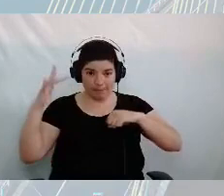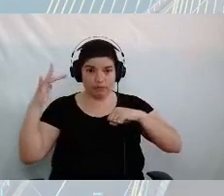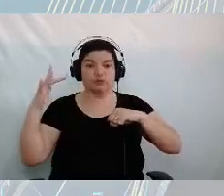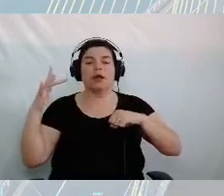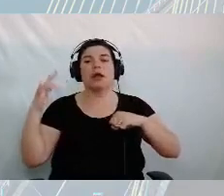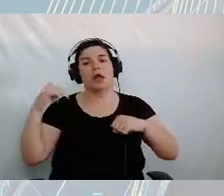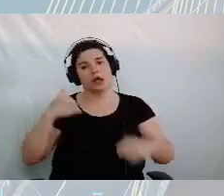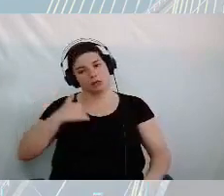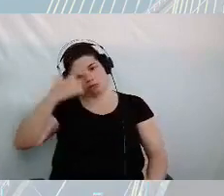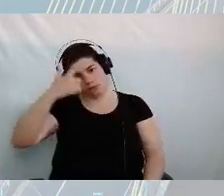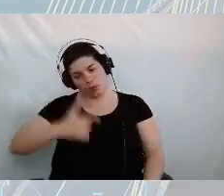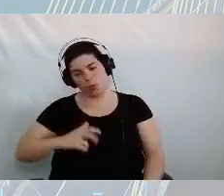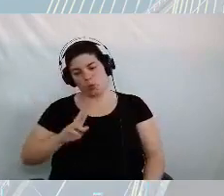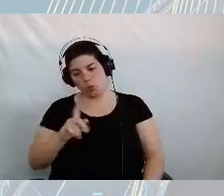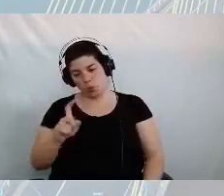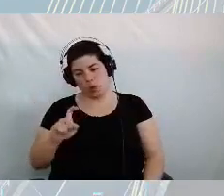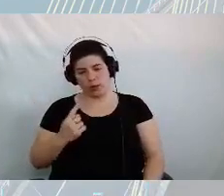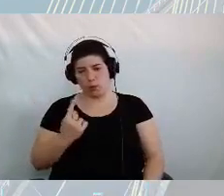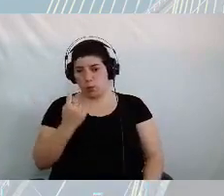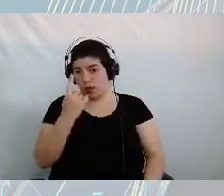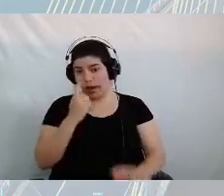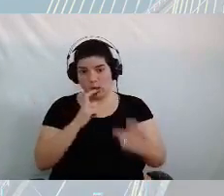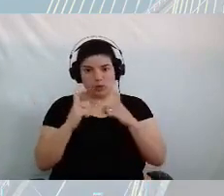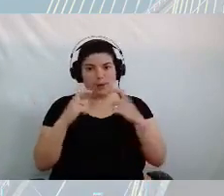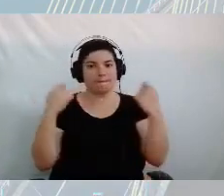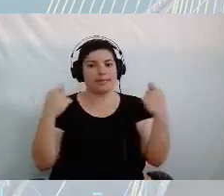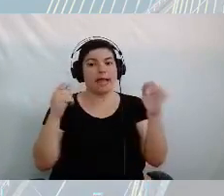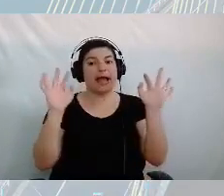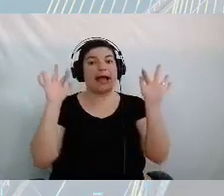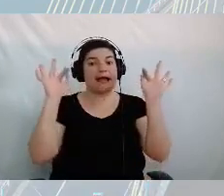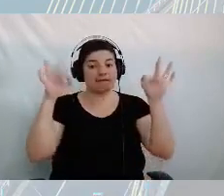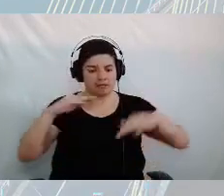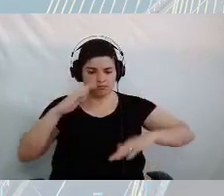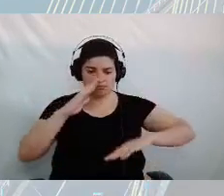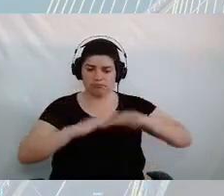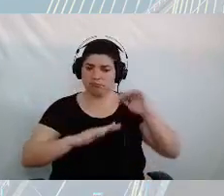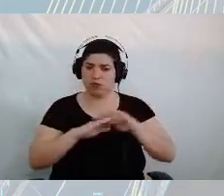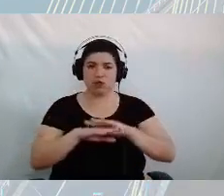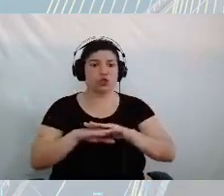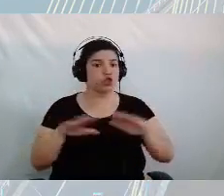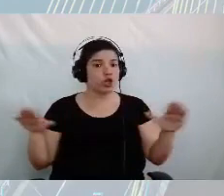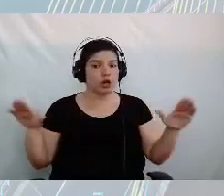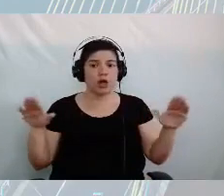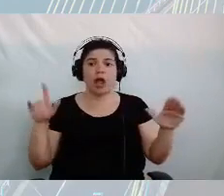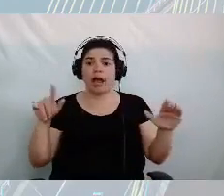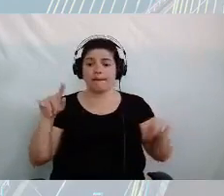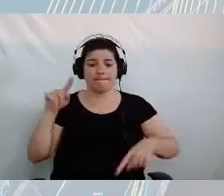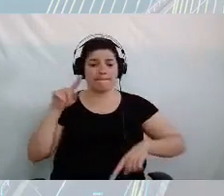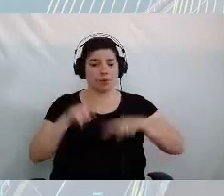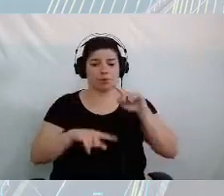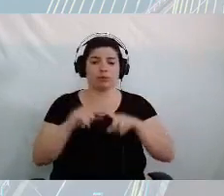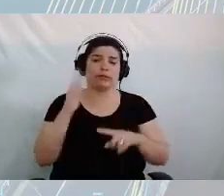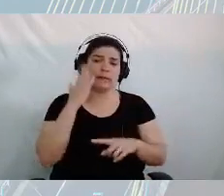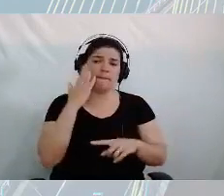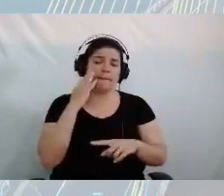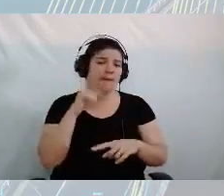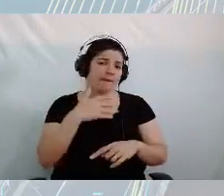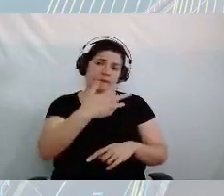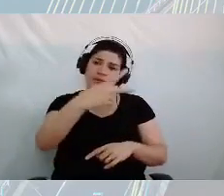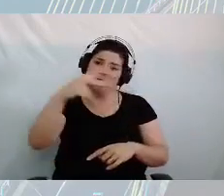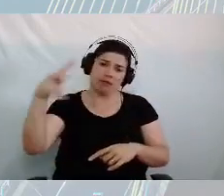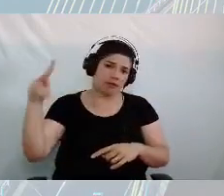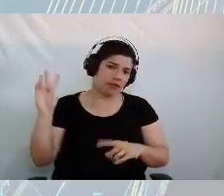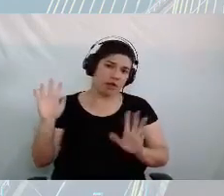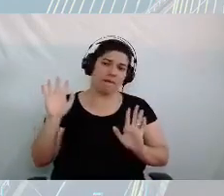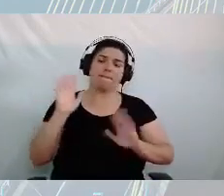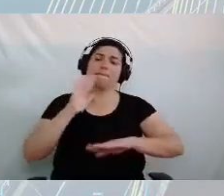nessa única reunião, deveria encerrar a minha atuação ali, na definição do produto, e deixar que eles fizessem o